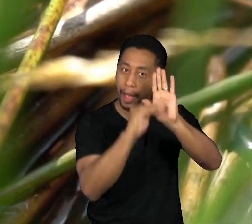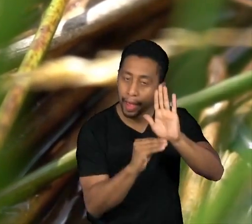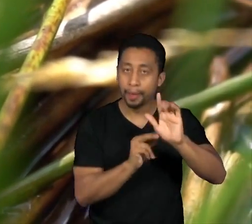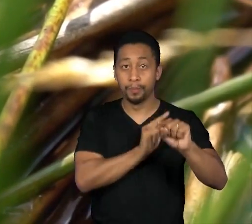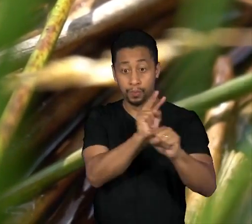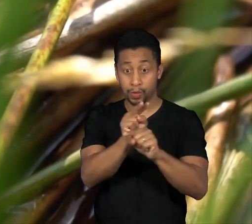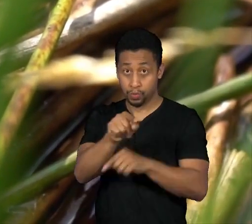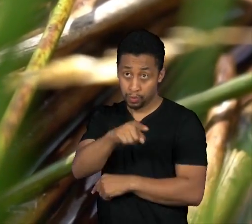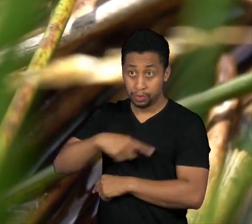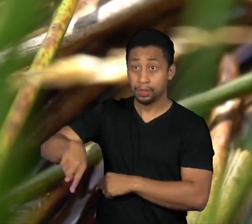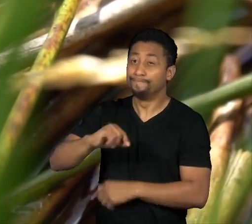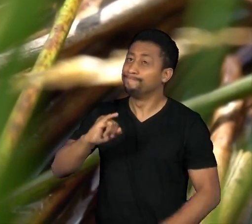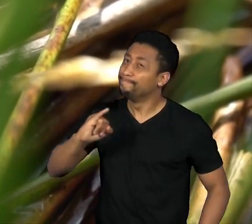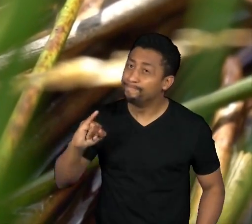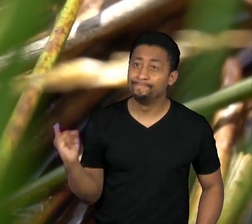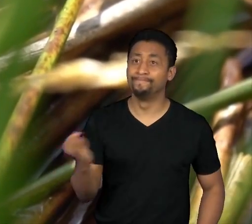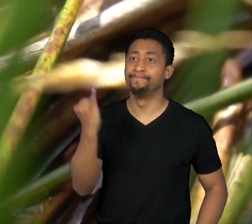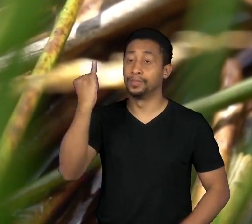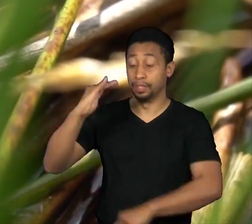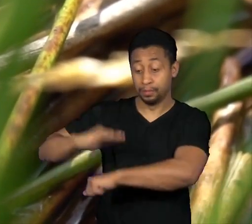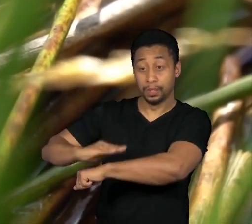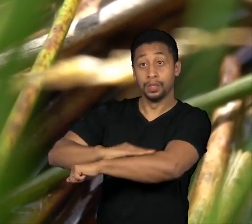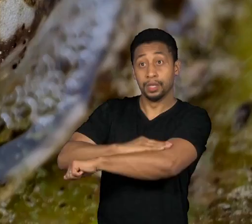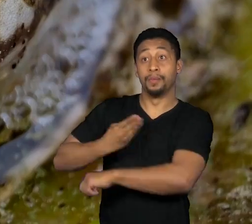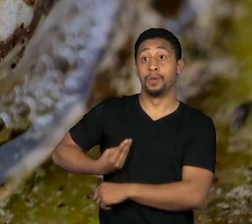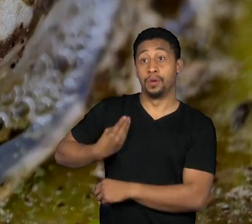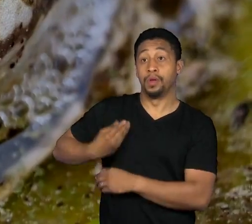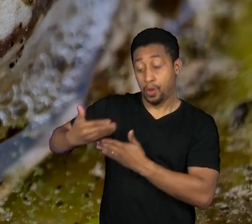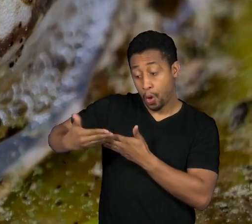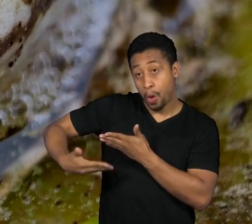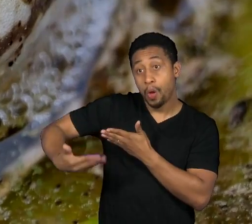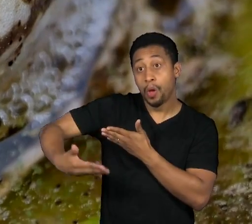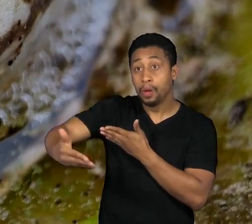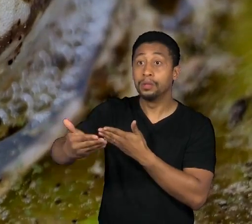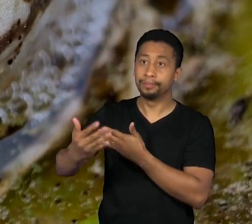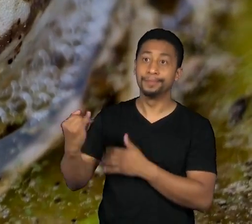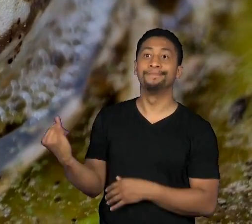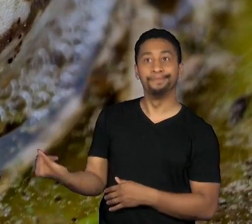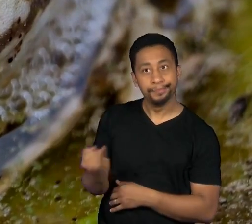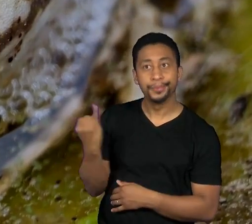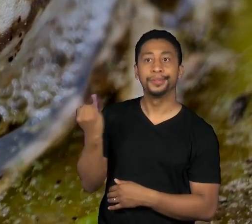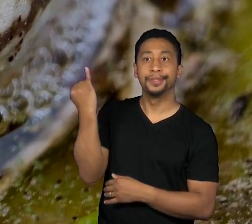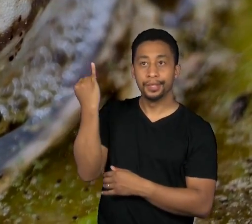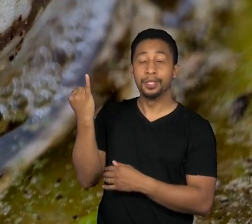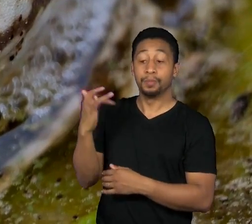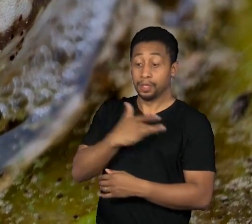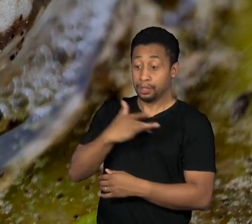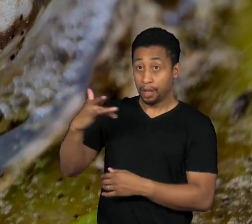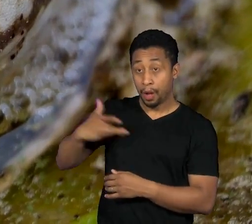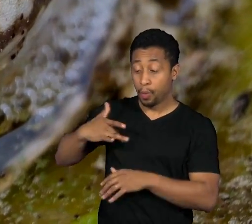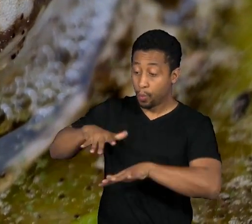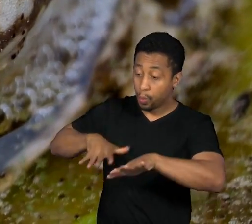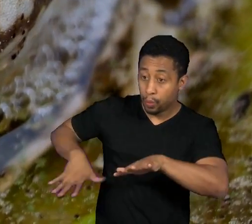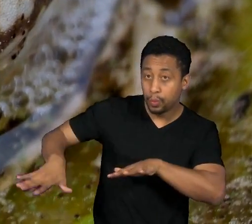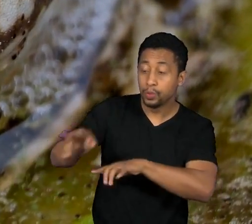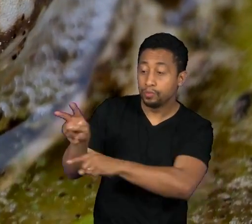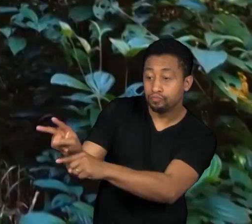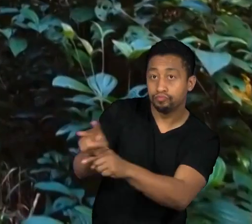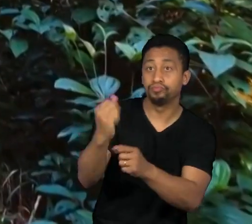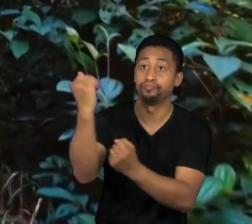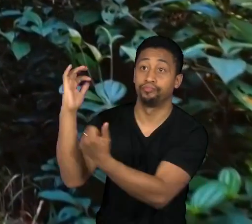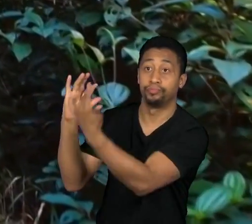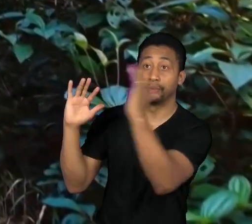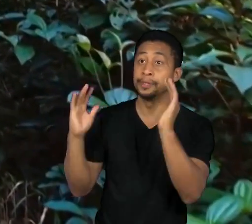é crucial para a sobrevivência desses animais, que são importantes indicadores da saúde ambiental.